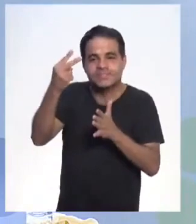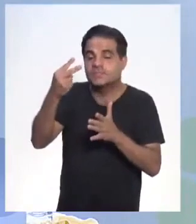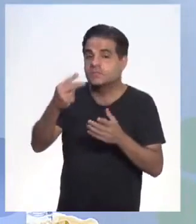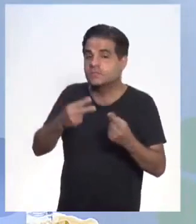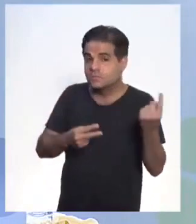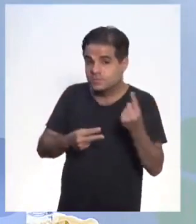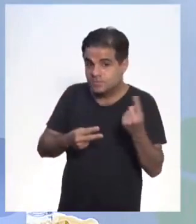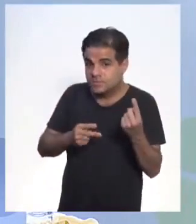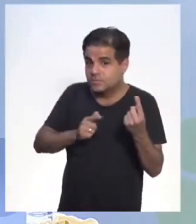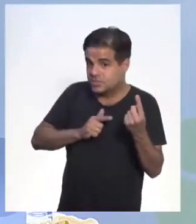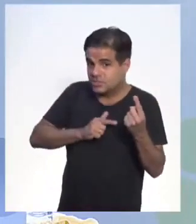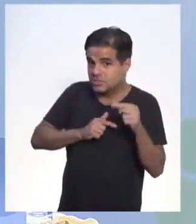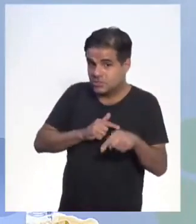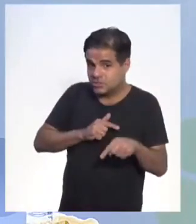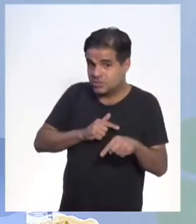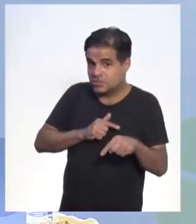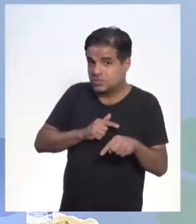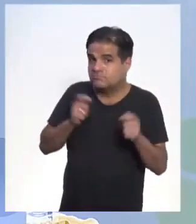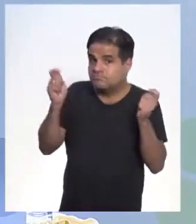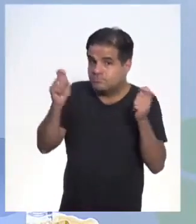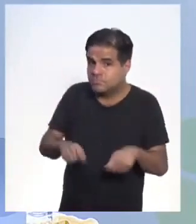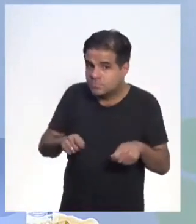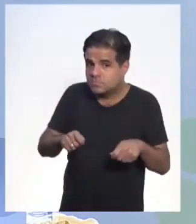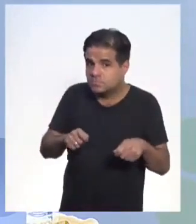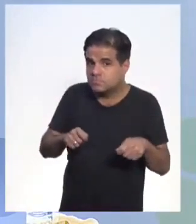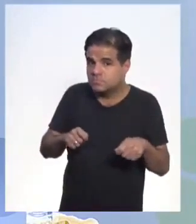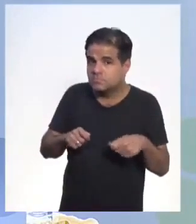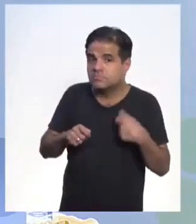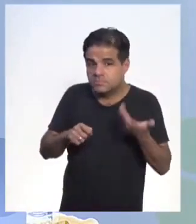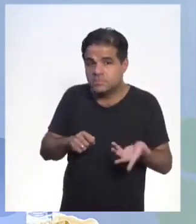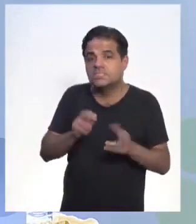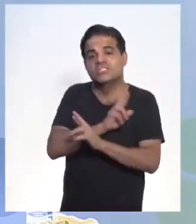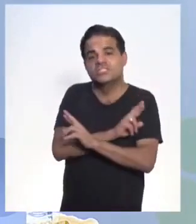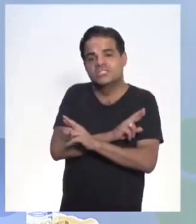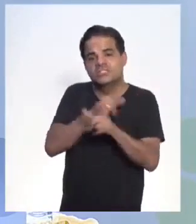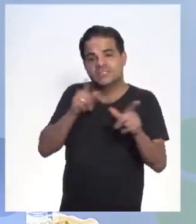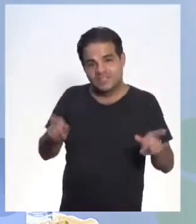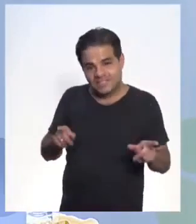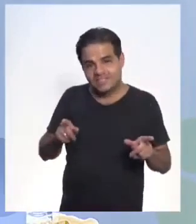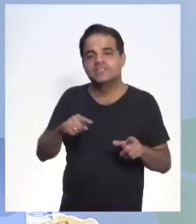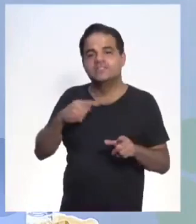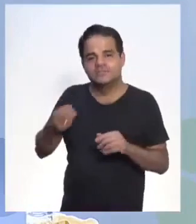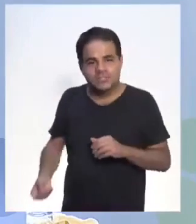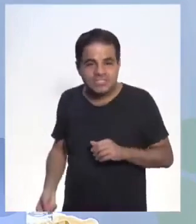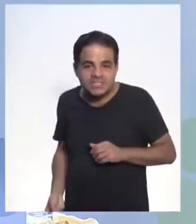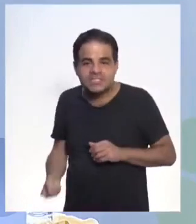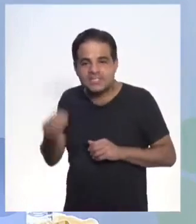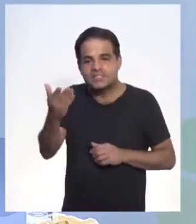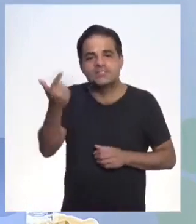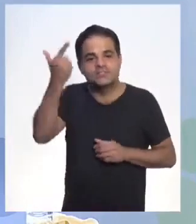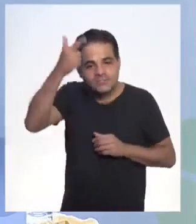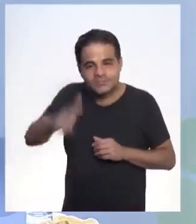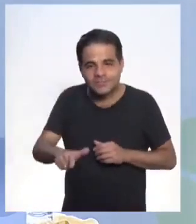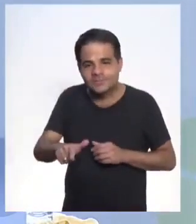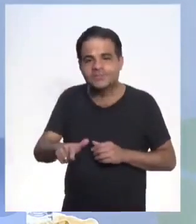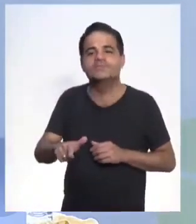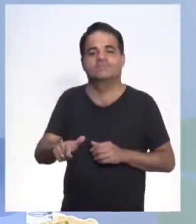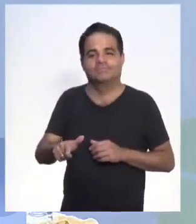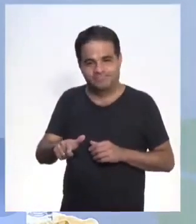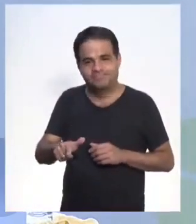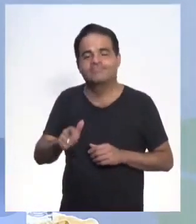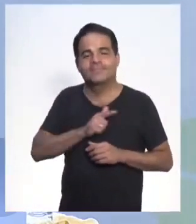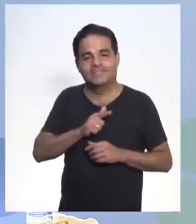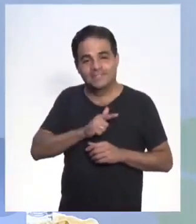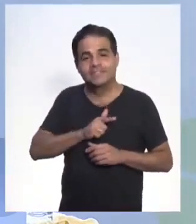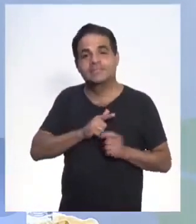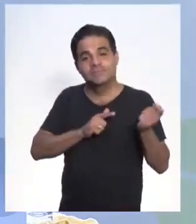conjunto que você tinha como possibilidades é diferente de quando você lança novamente, quando você tem